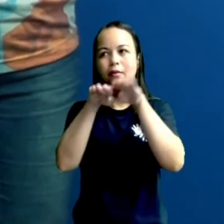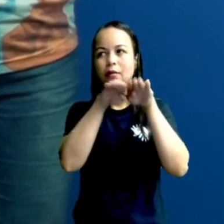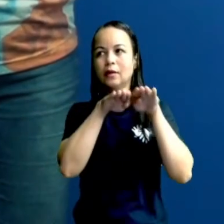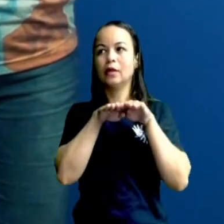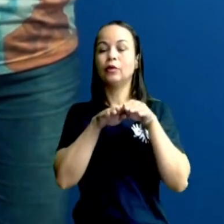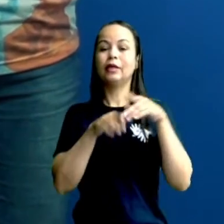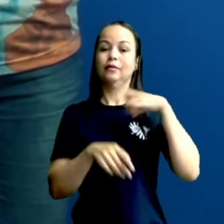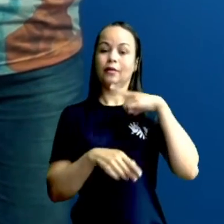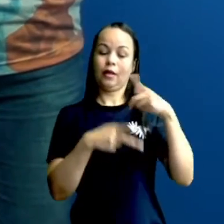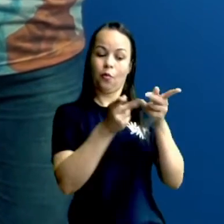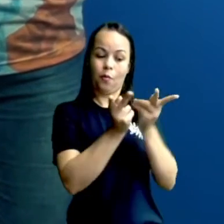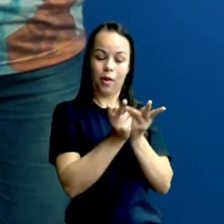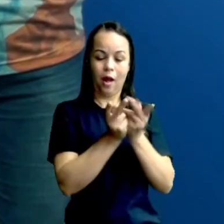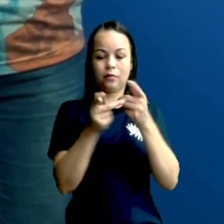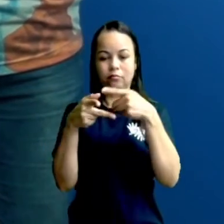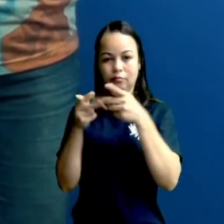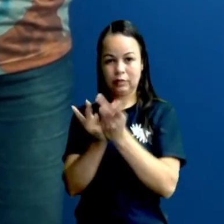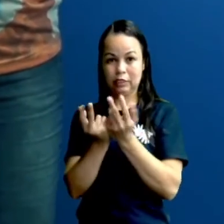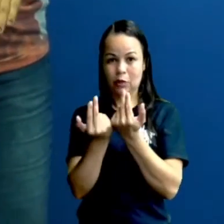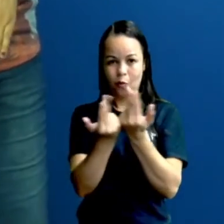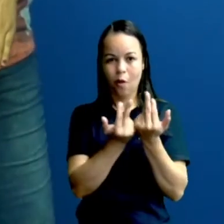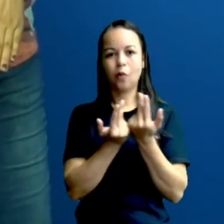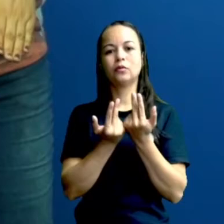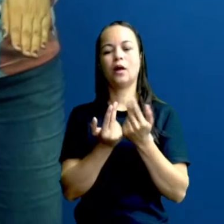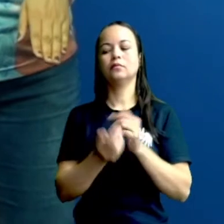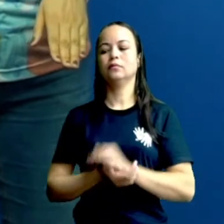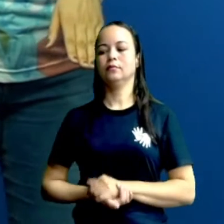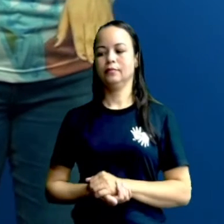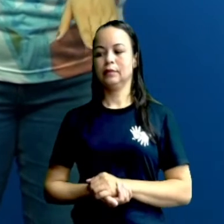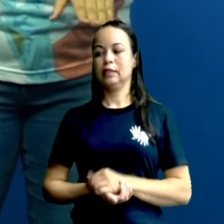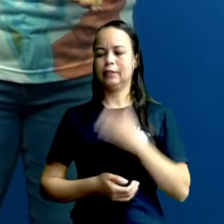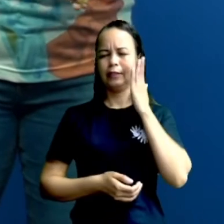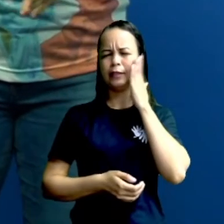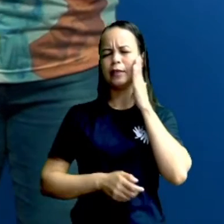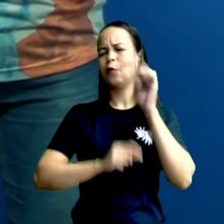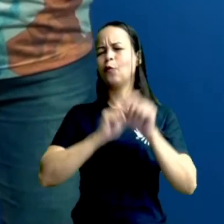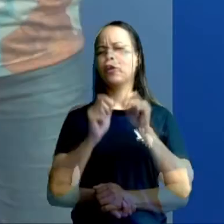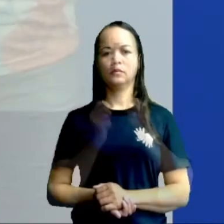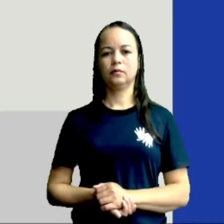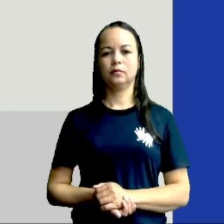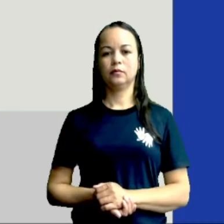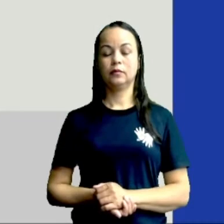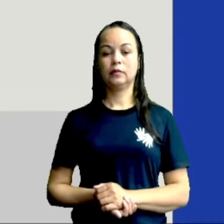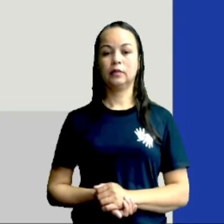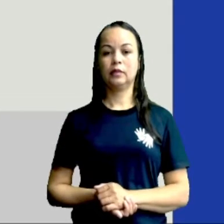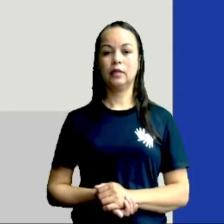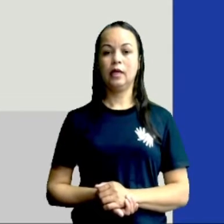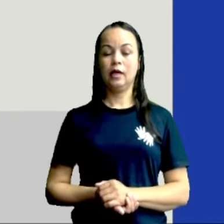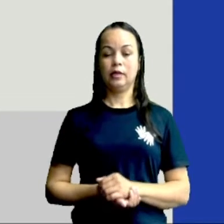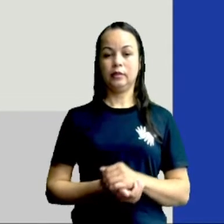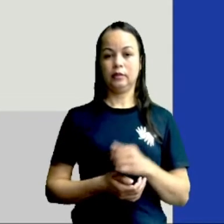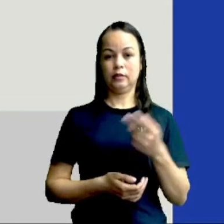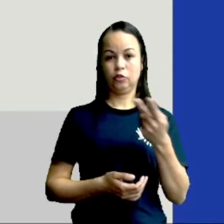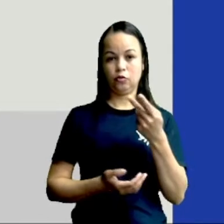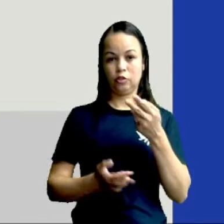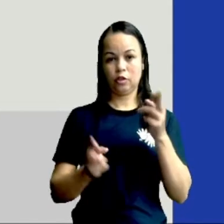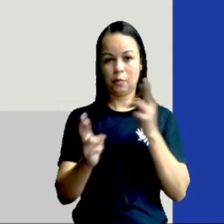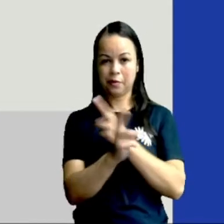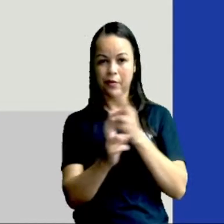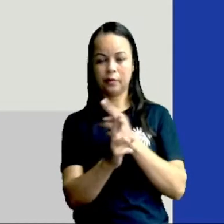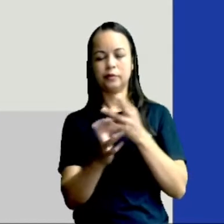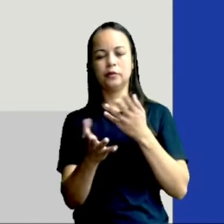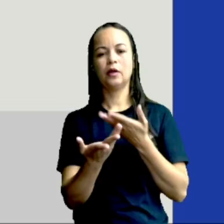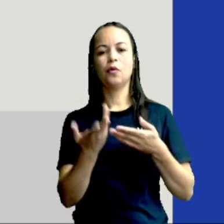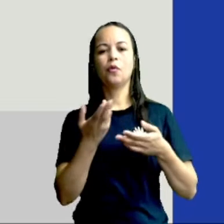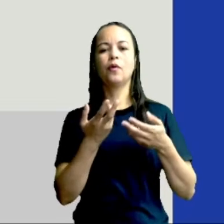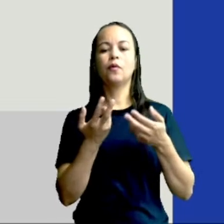no outro dá essa ideia de igualdade. Então, vamos entender o que é igualdade. Se duas expressões são relacionadas com sinal